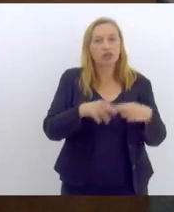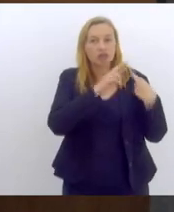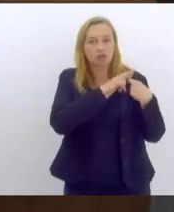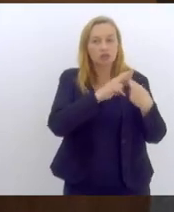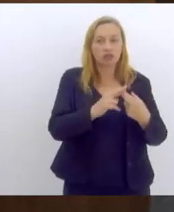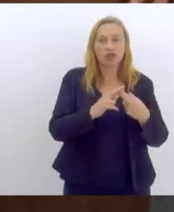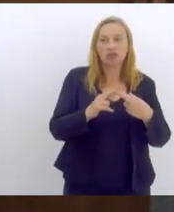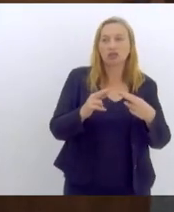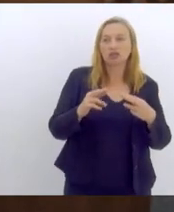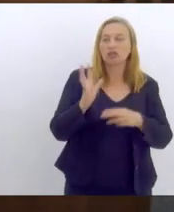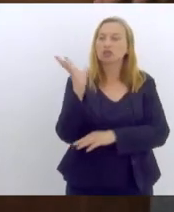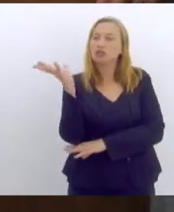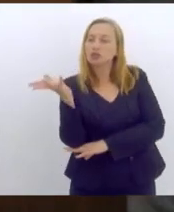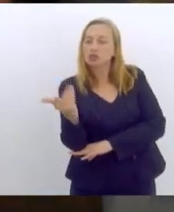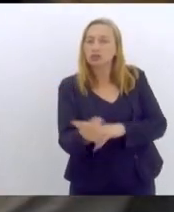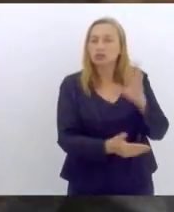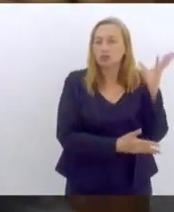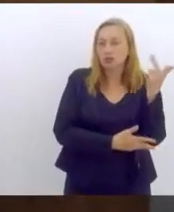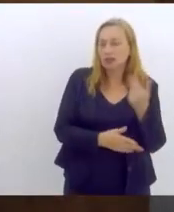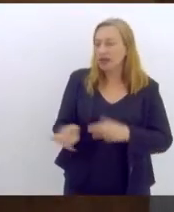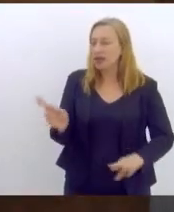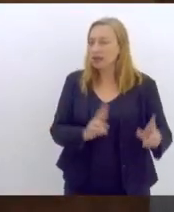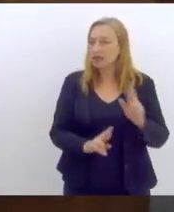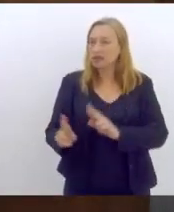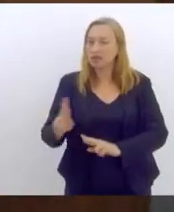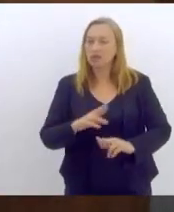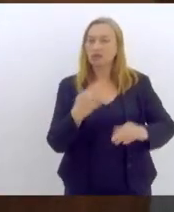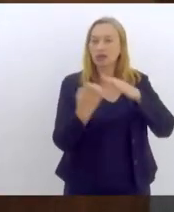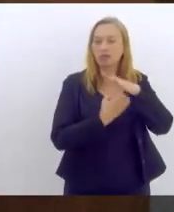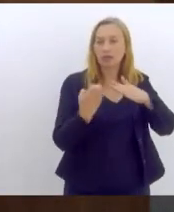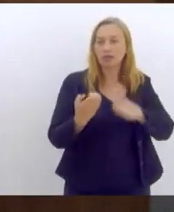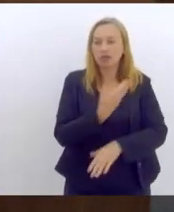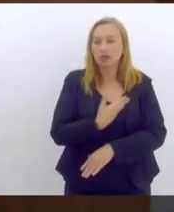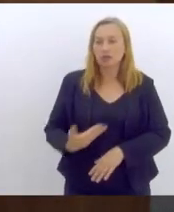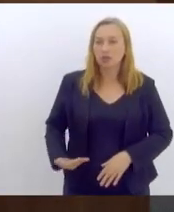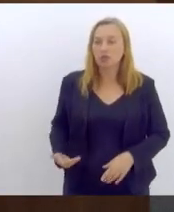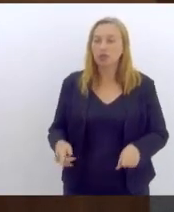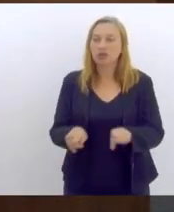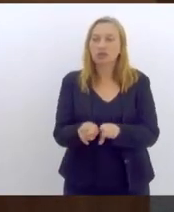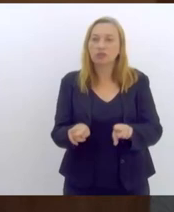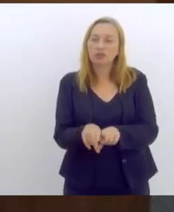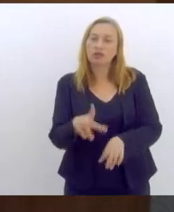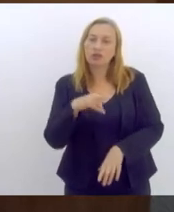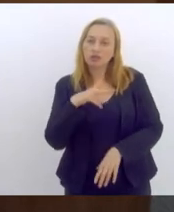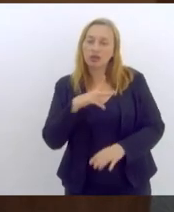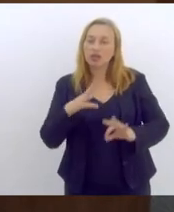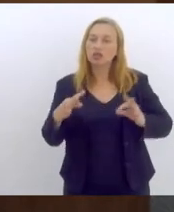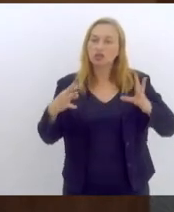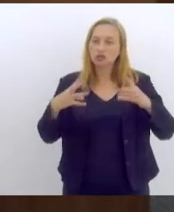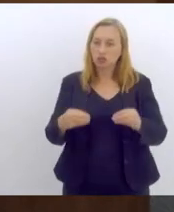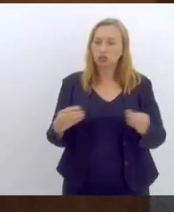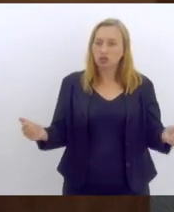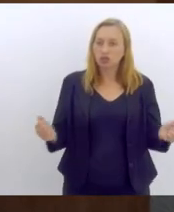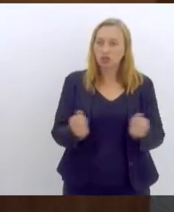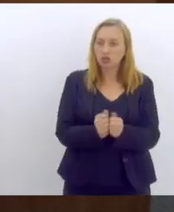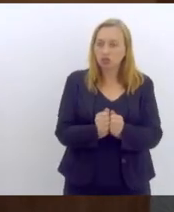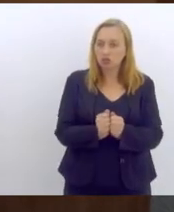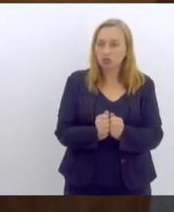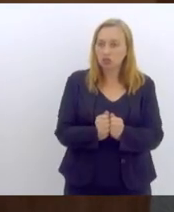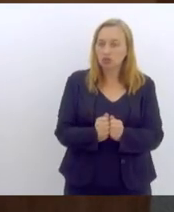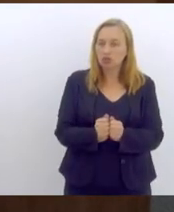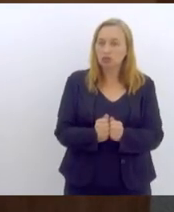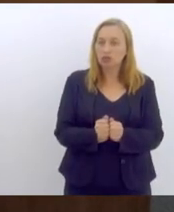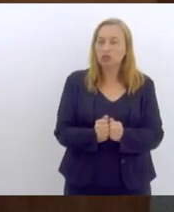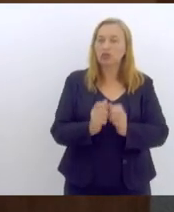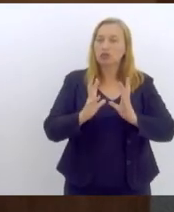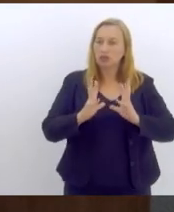responsabilidade ambiental, da relação entre o público e o privado, de todas as entidades envolvidas na preservação das praias e